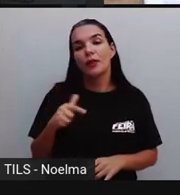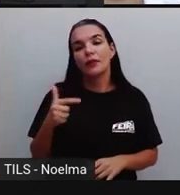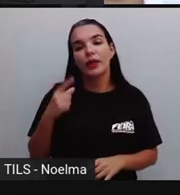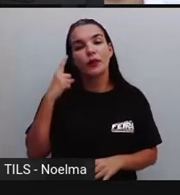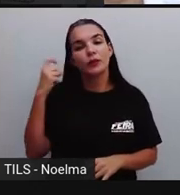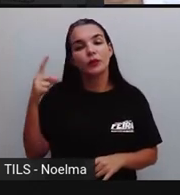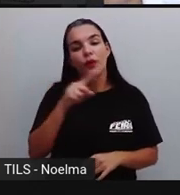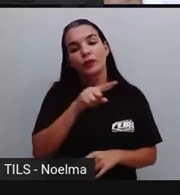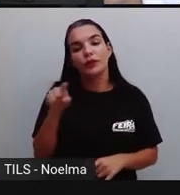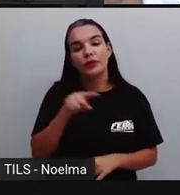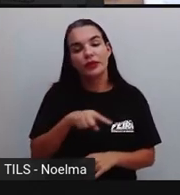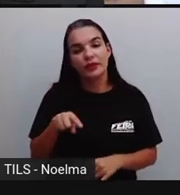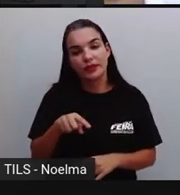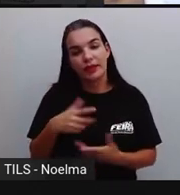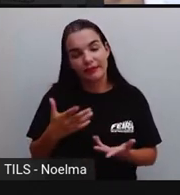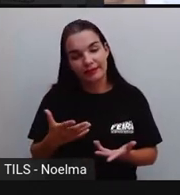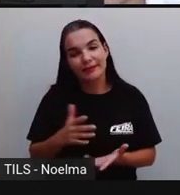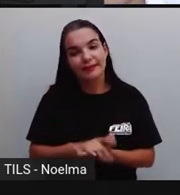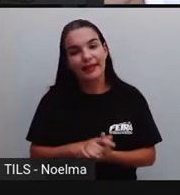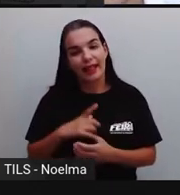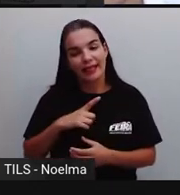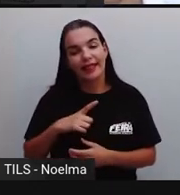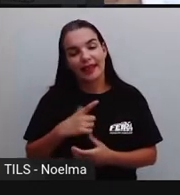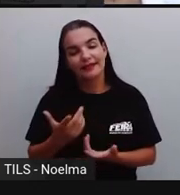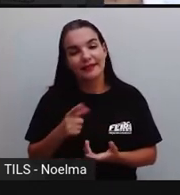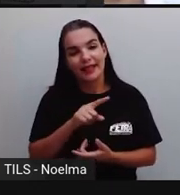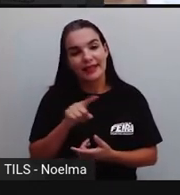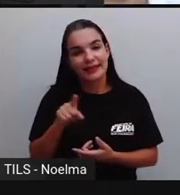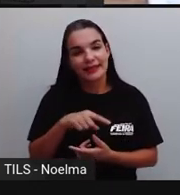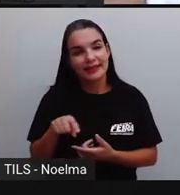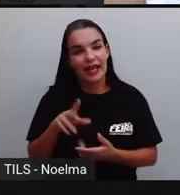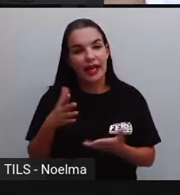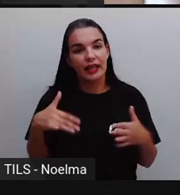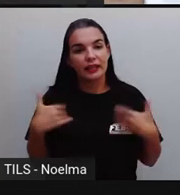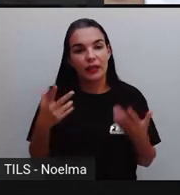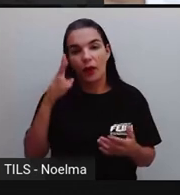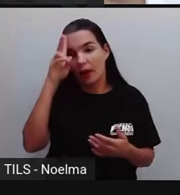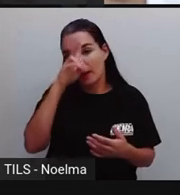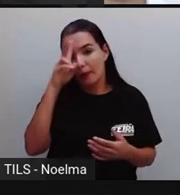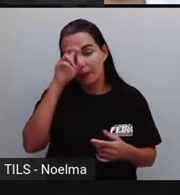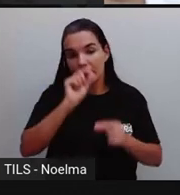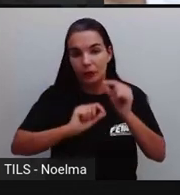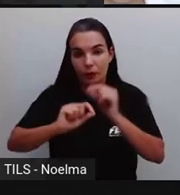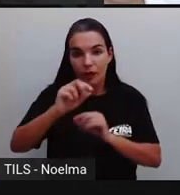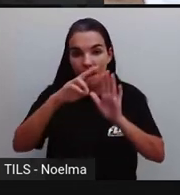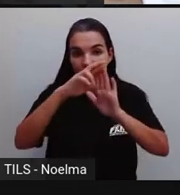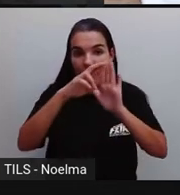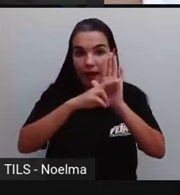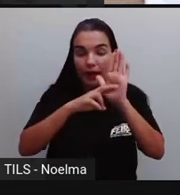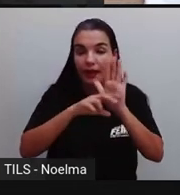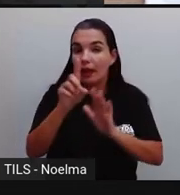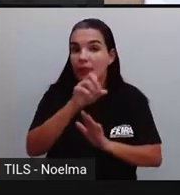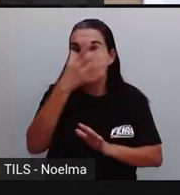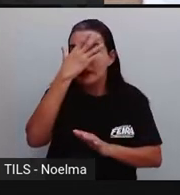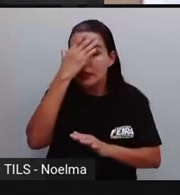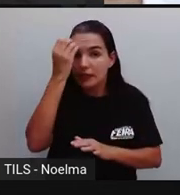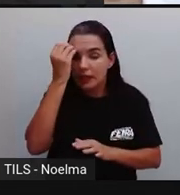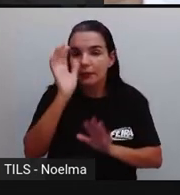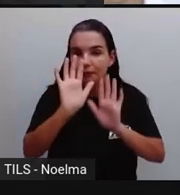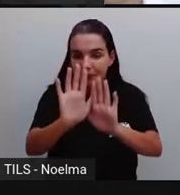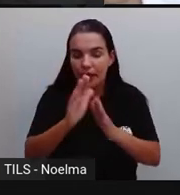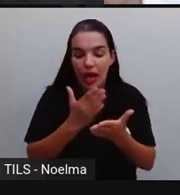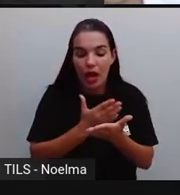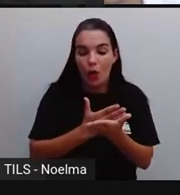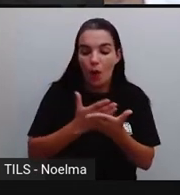ele tem o som de z. Então, relembrando as regrinhas que nós já vimos para o segundo ano, não esquecer. Então, no início